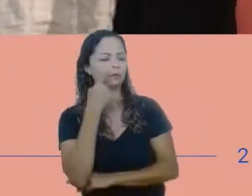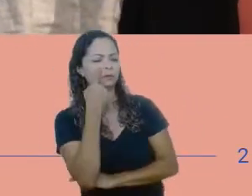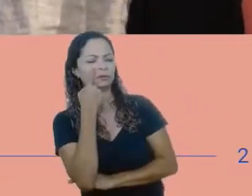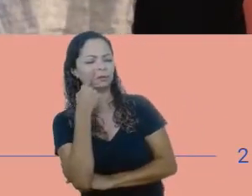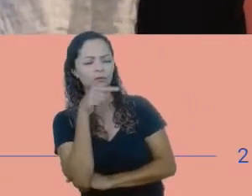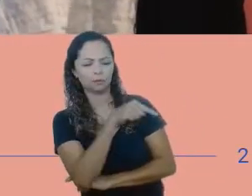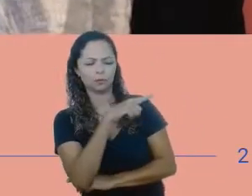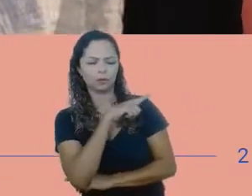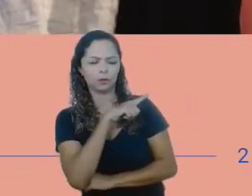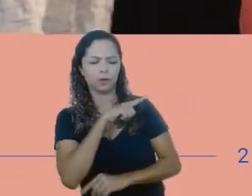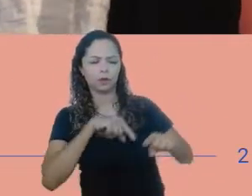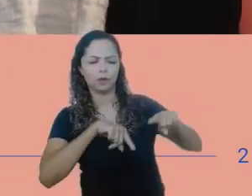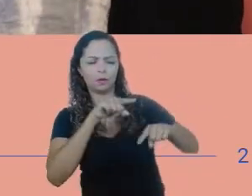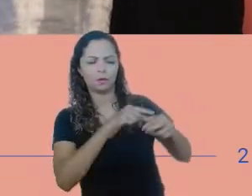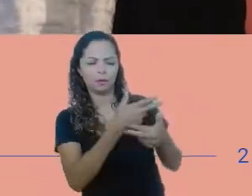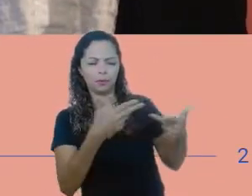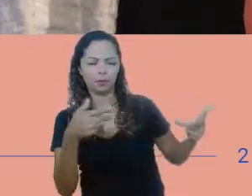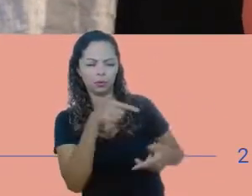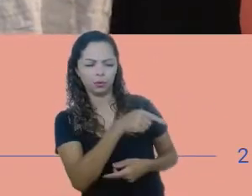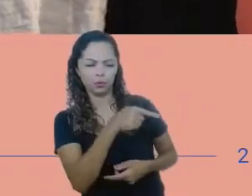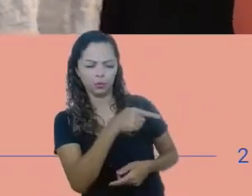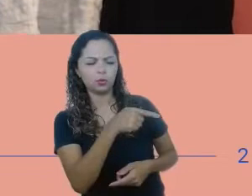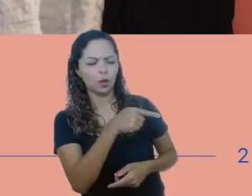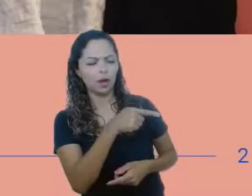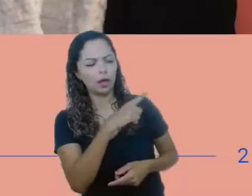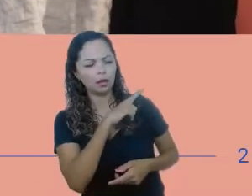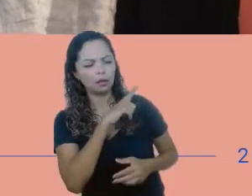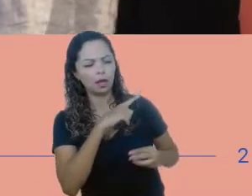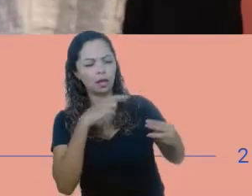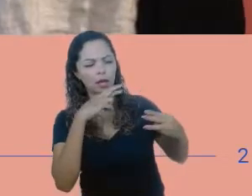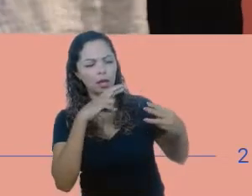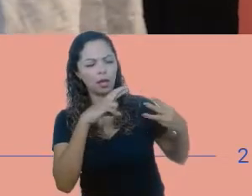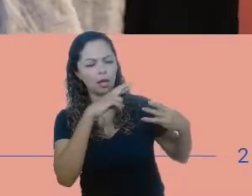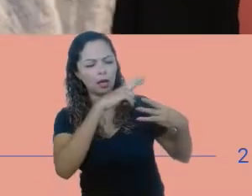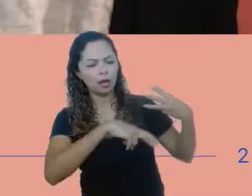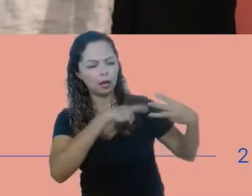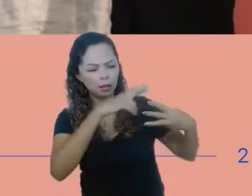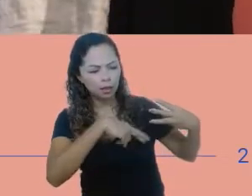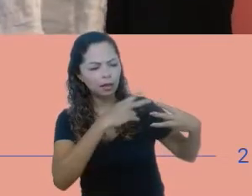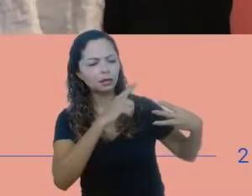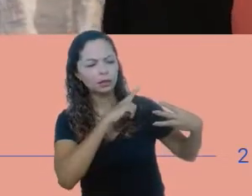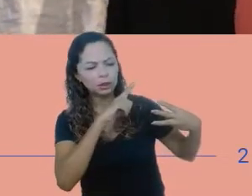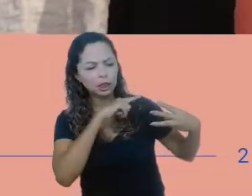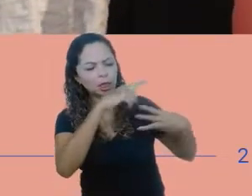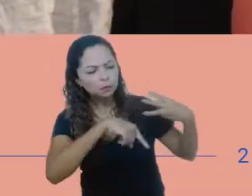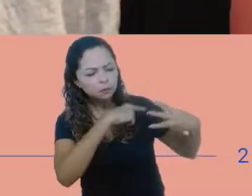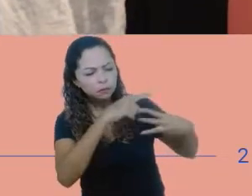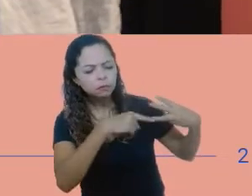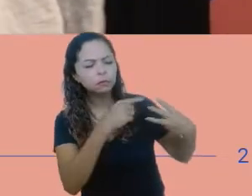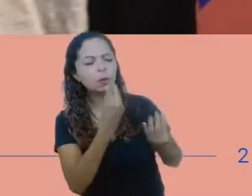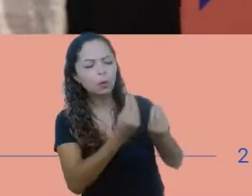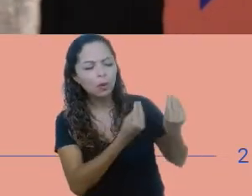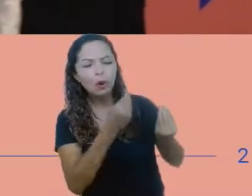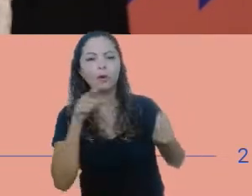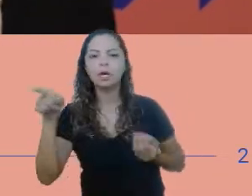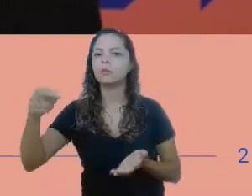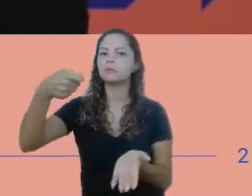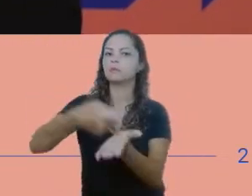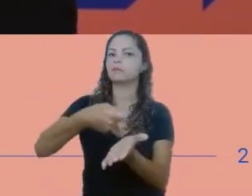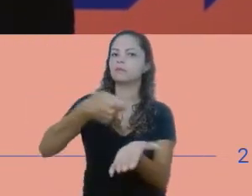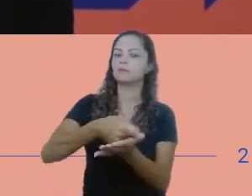sejam ecoeficientes então Vamos repensar os produtos repeat a forma de consumo plataformas digitais